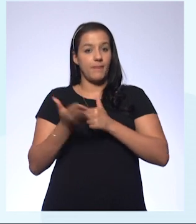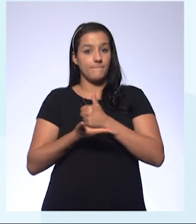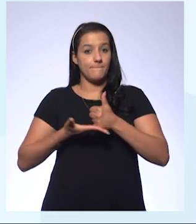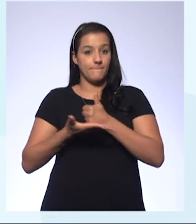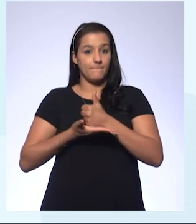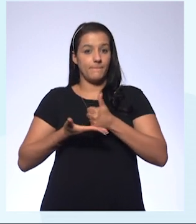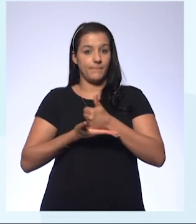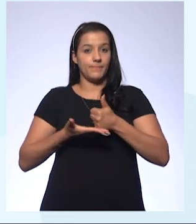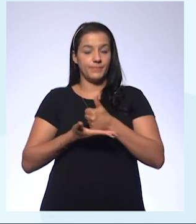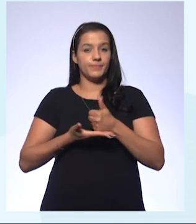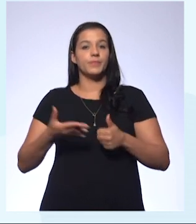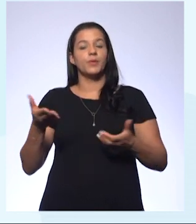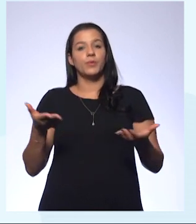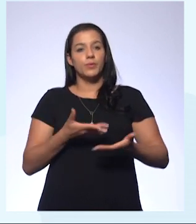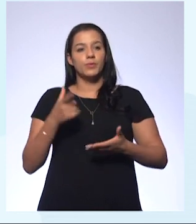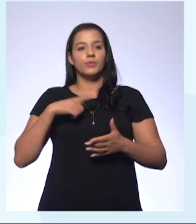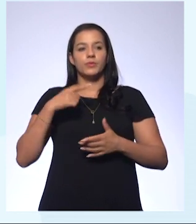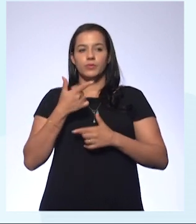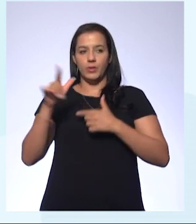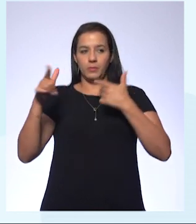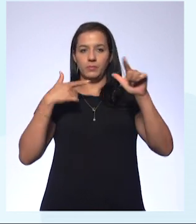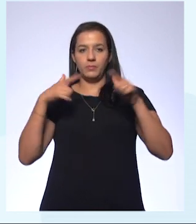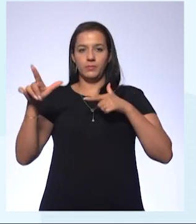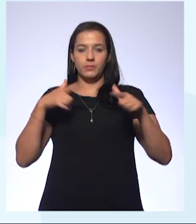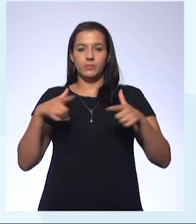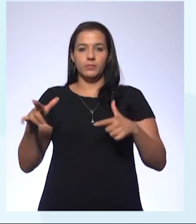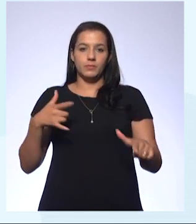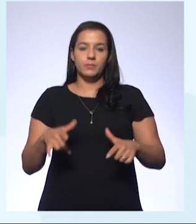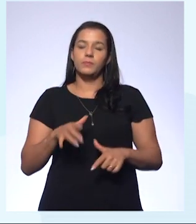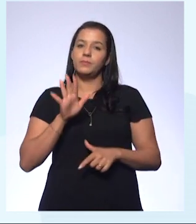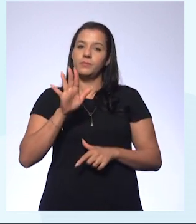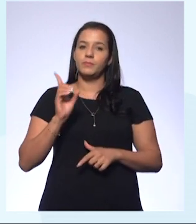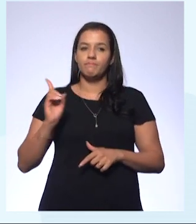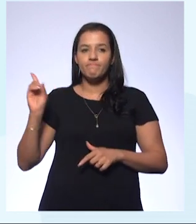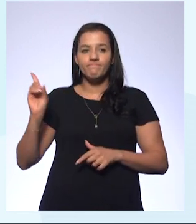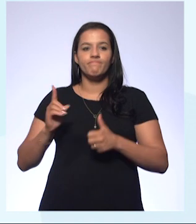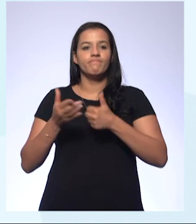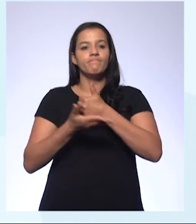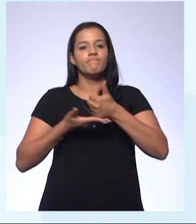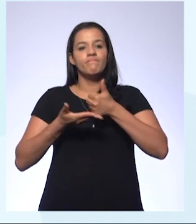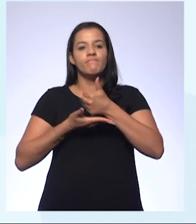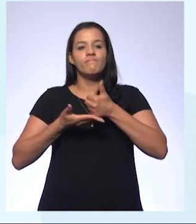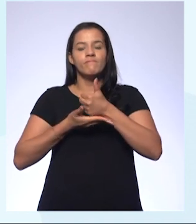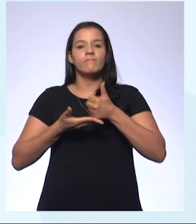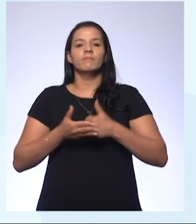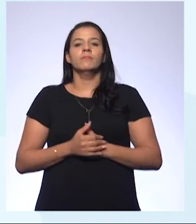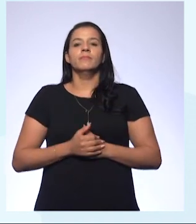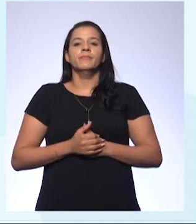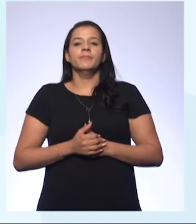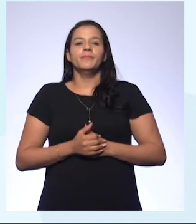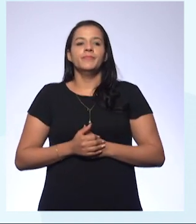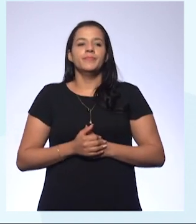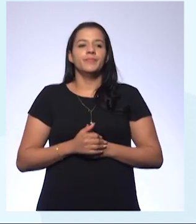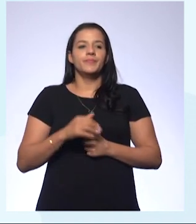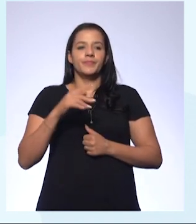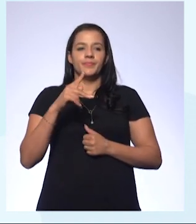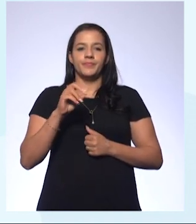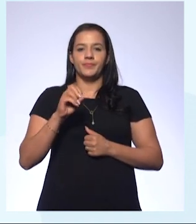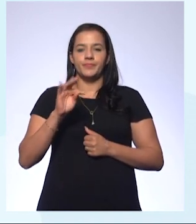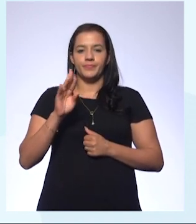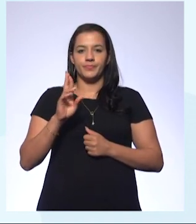Aqui nós temos uma tabelinha que ela relaciona para a gente algumas características importantes também do átomo. As partículas